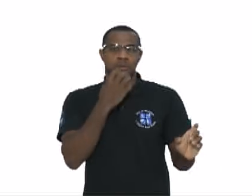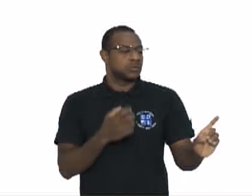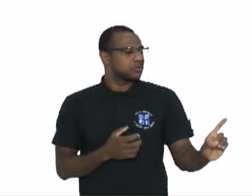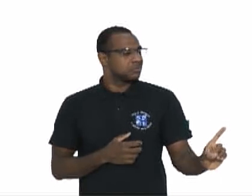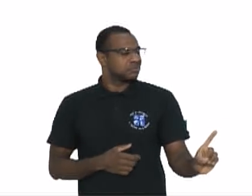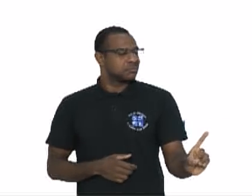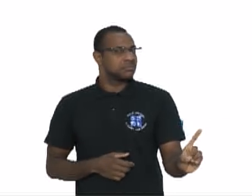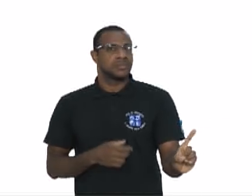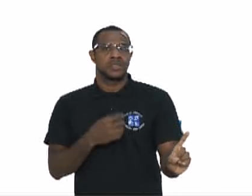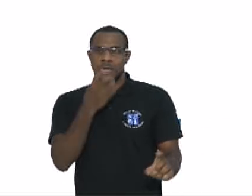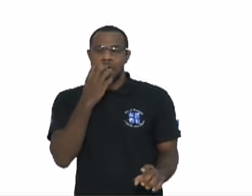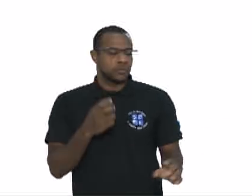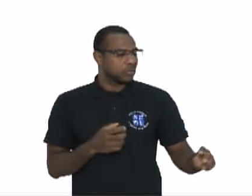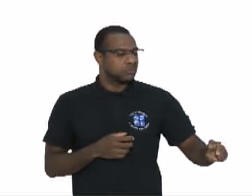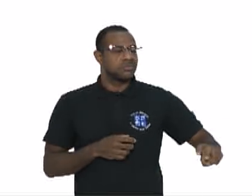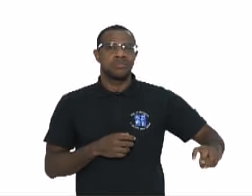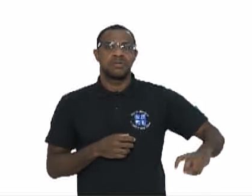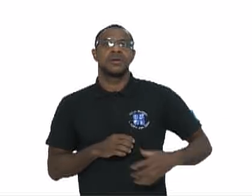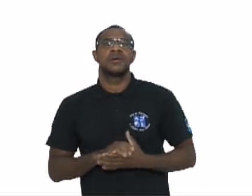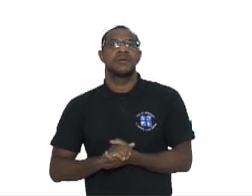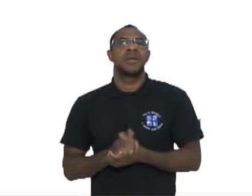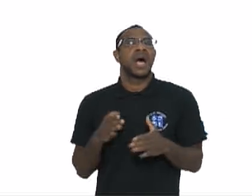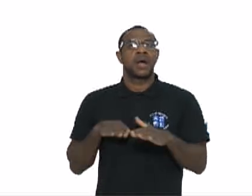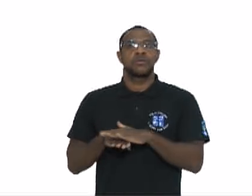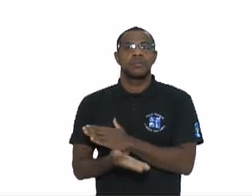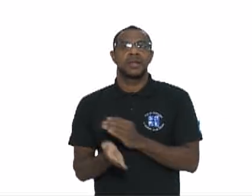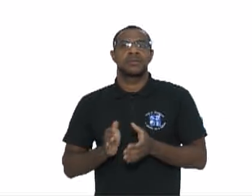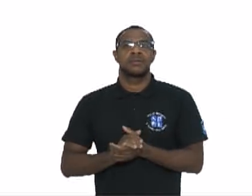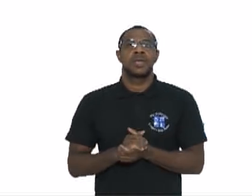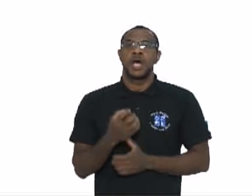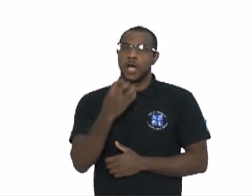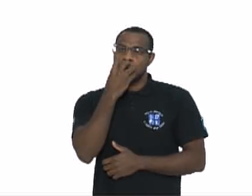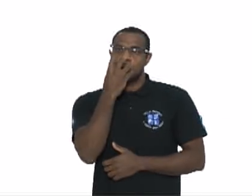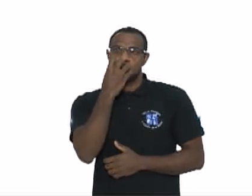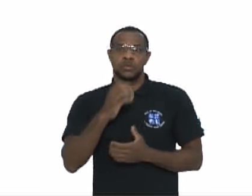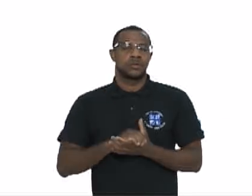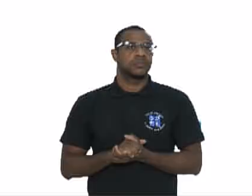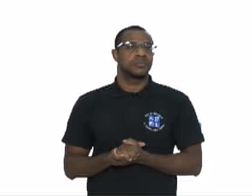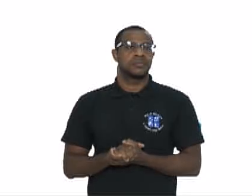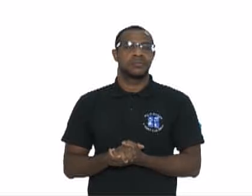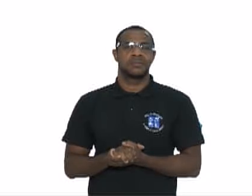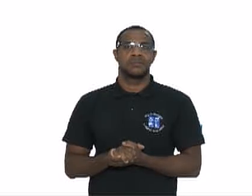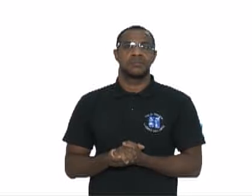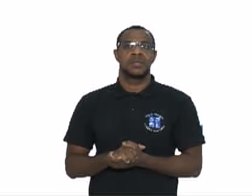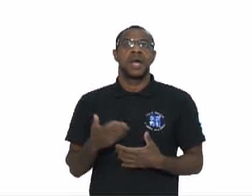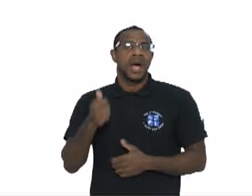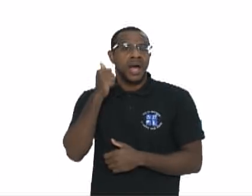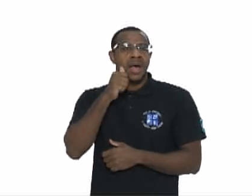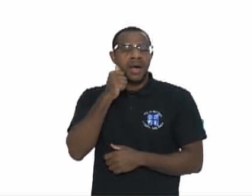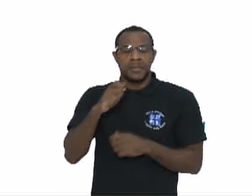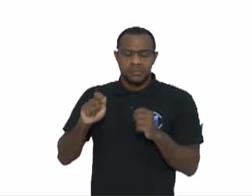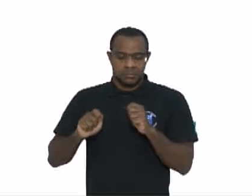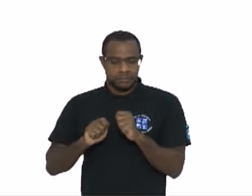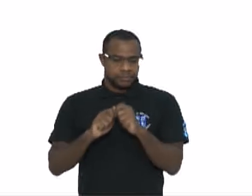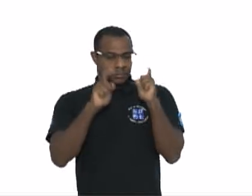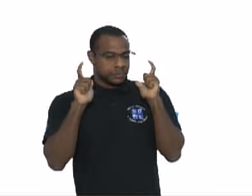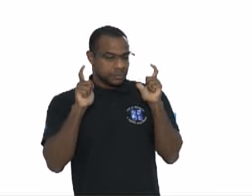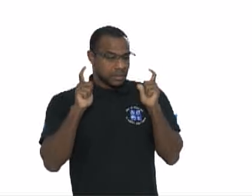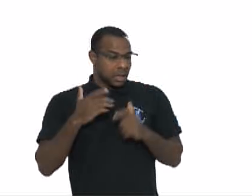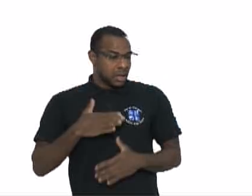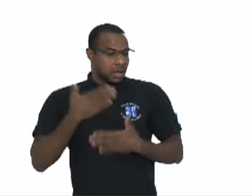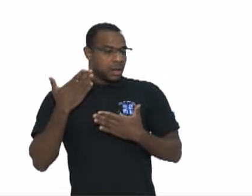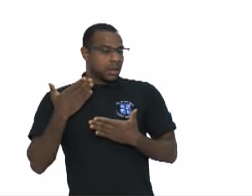comprimento. Desprevenido, acostumado, cachorro. A menina abriu os olhos